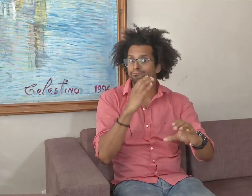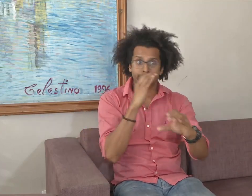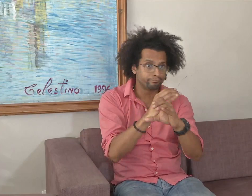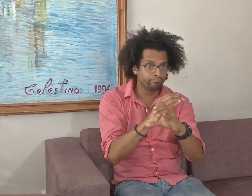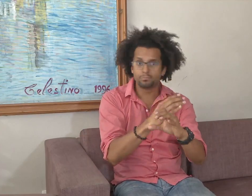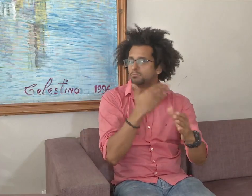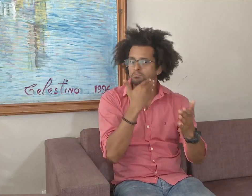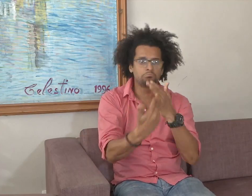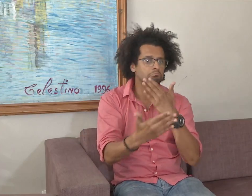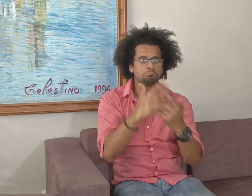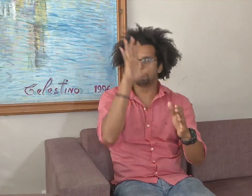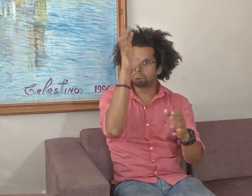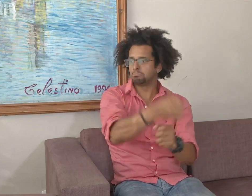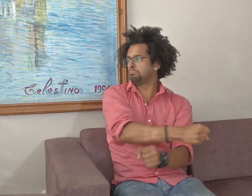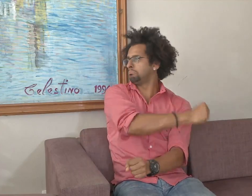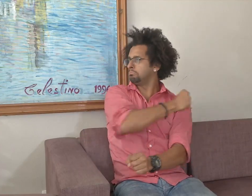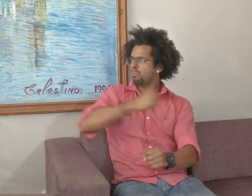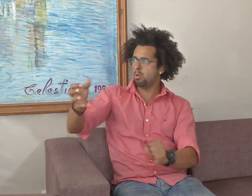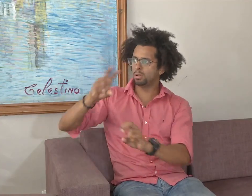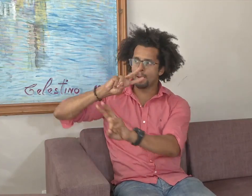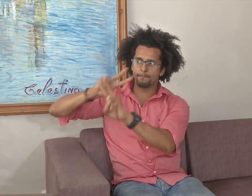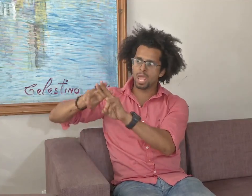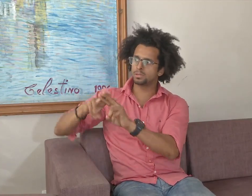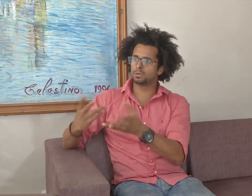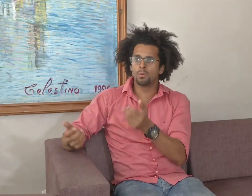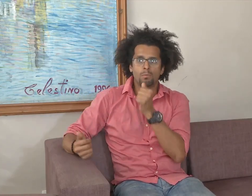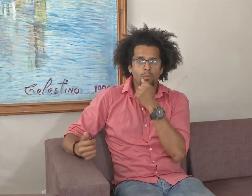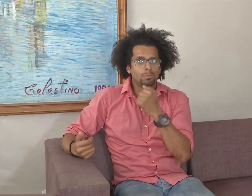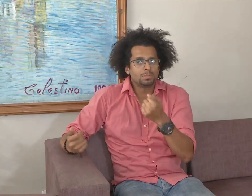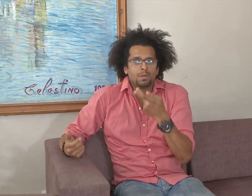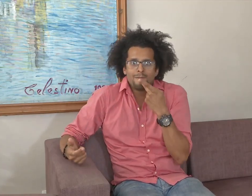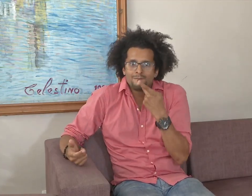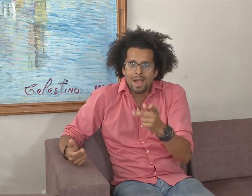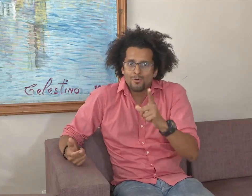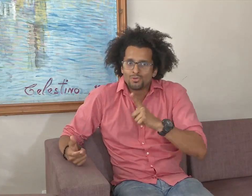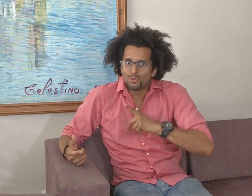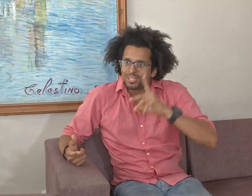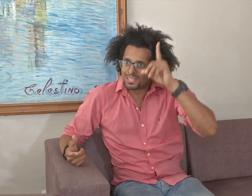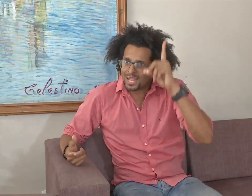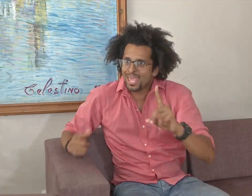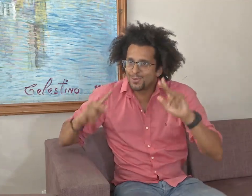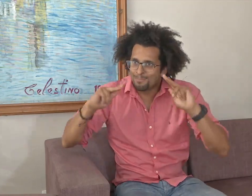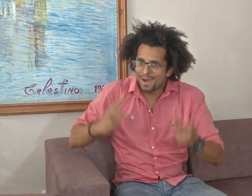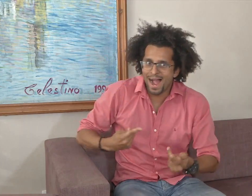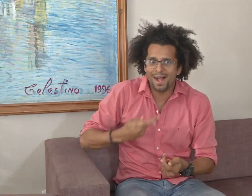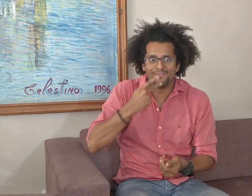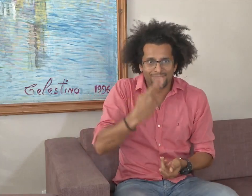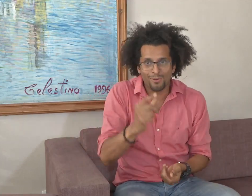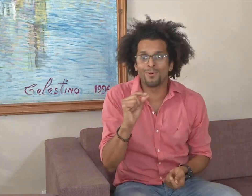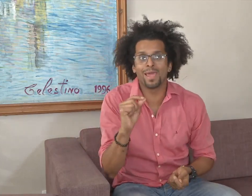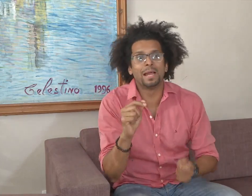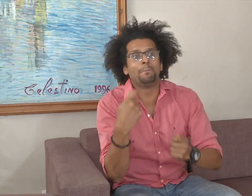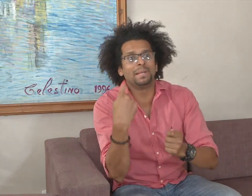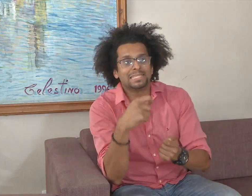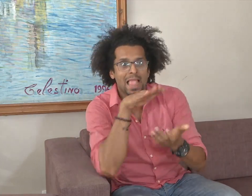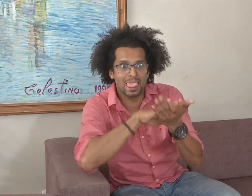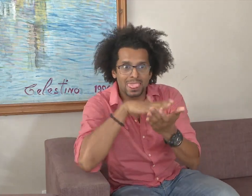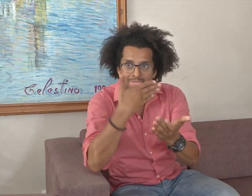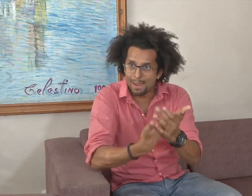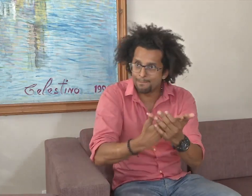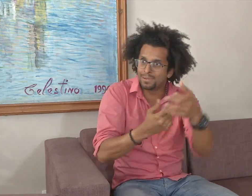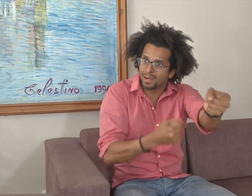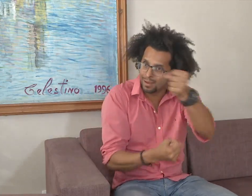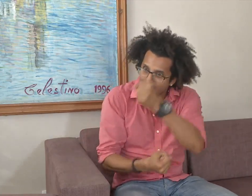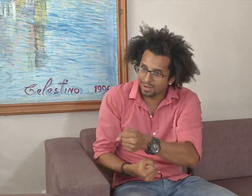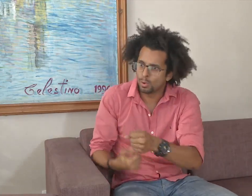que esse surdo ele não tem uma comunicação, ele não tem os seus direitos respeitados, os direitos humanos respeitados,